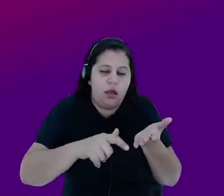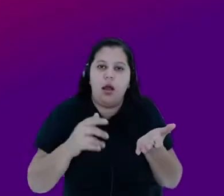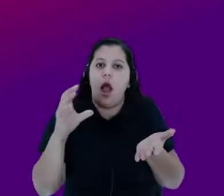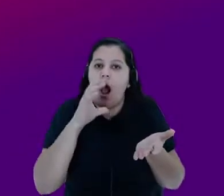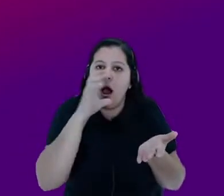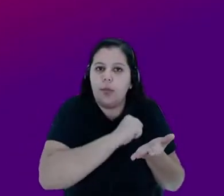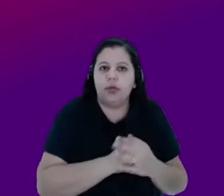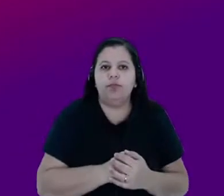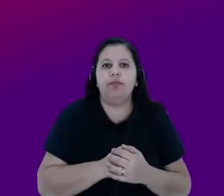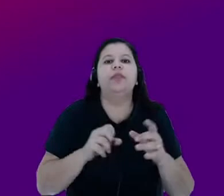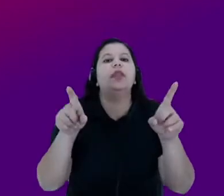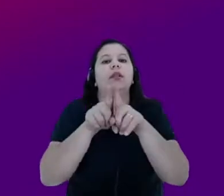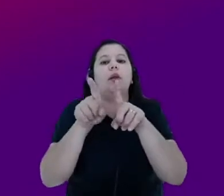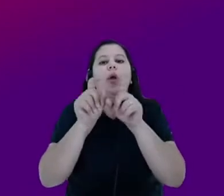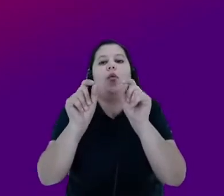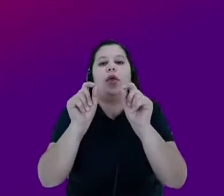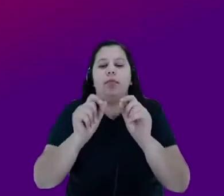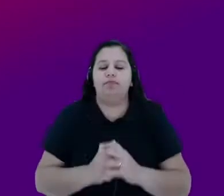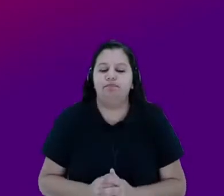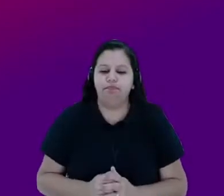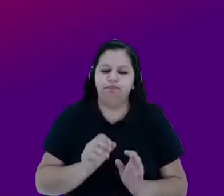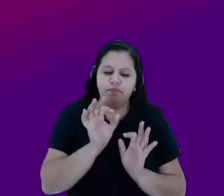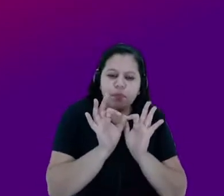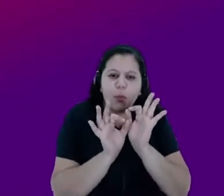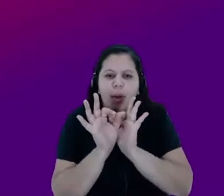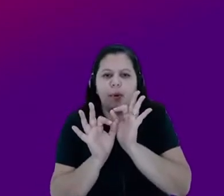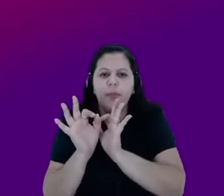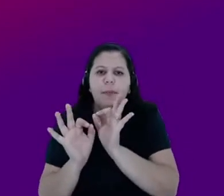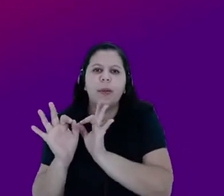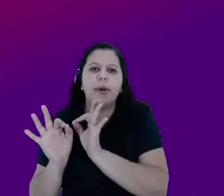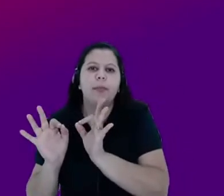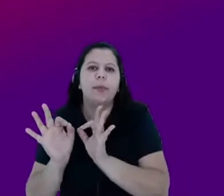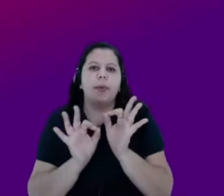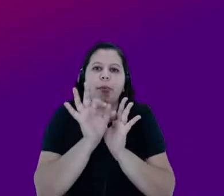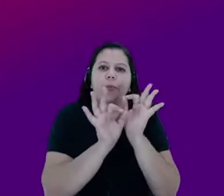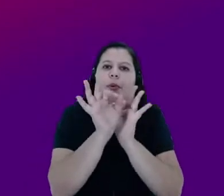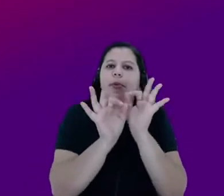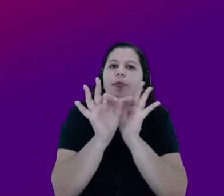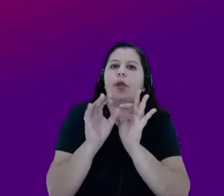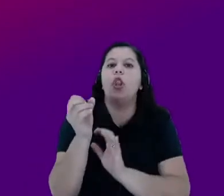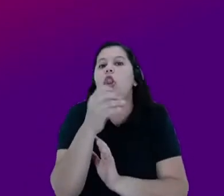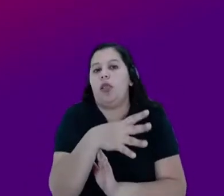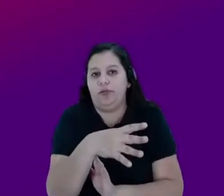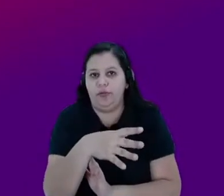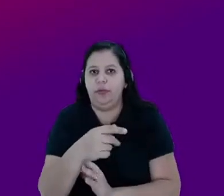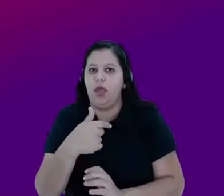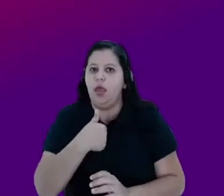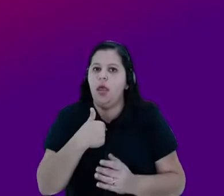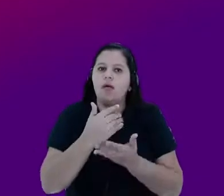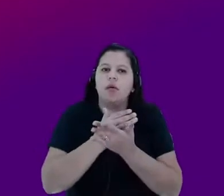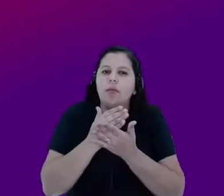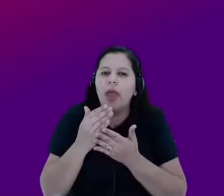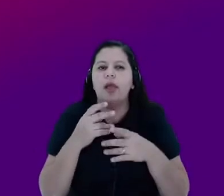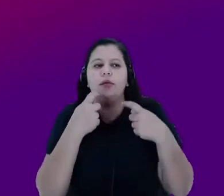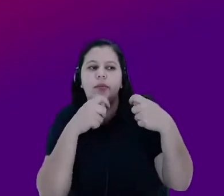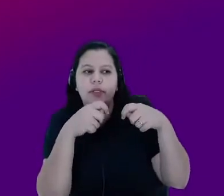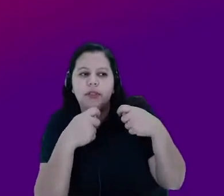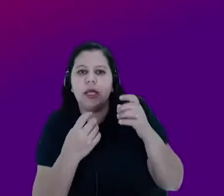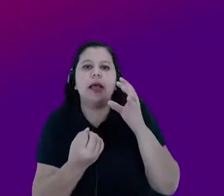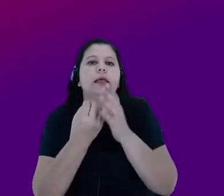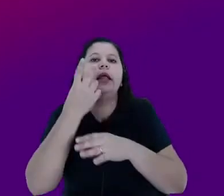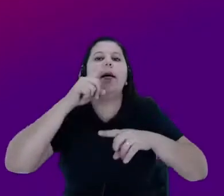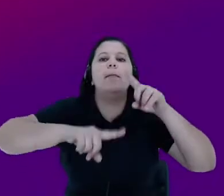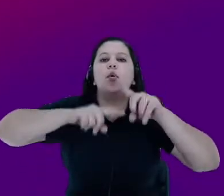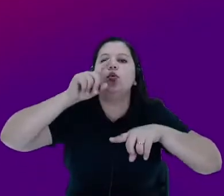tá? Então, eu começo a ter também necessidade de criar produtos para mim.